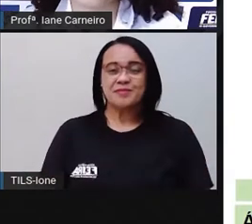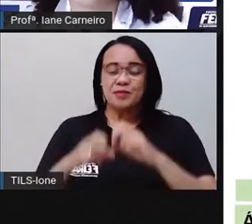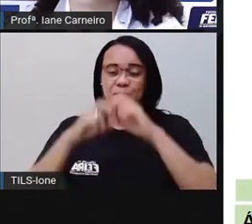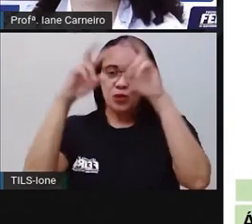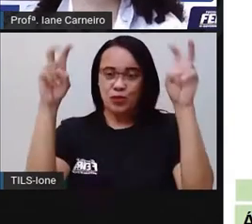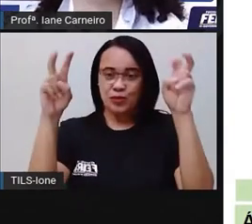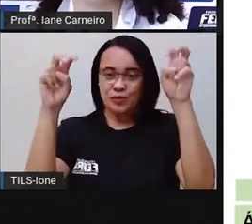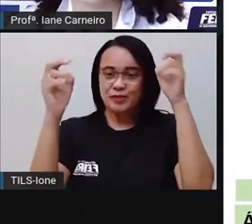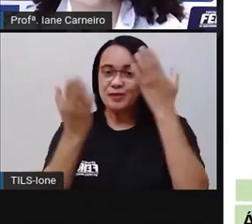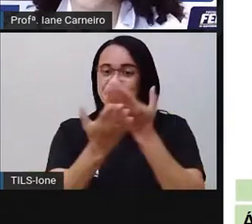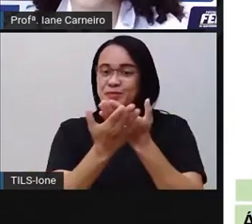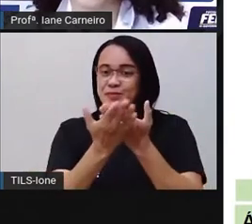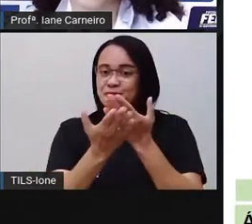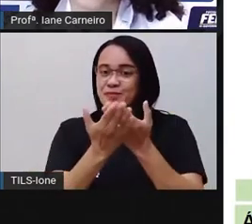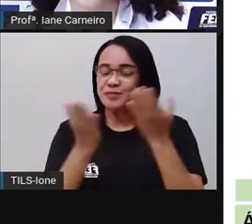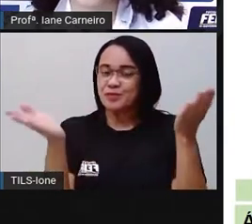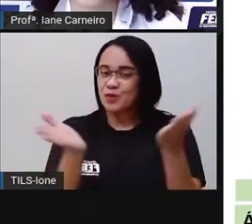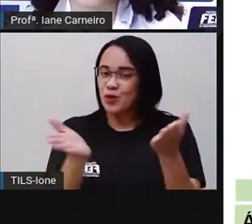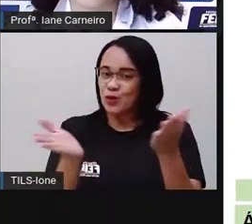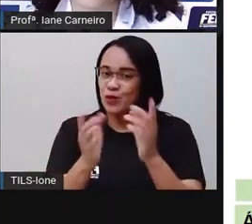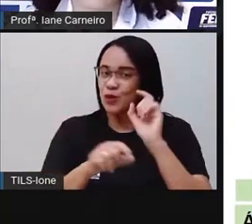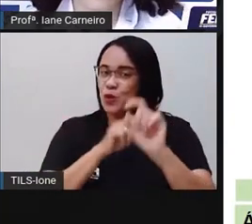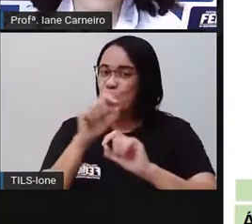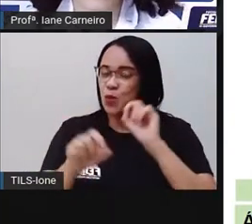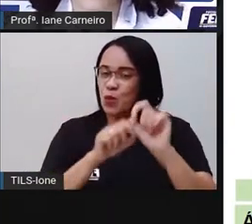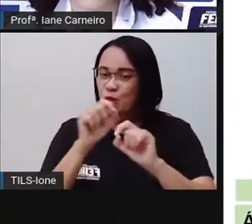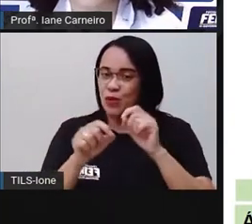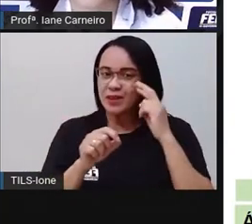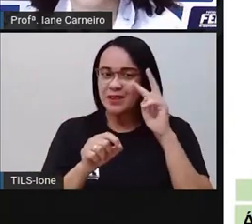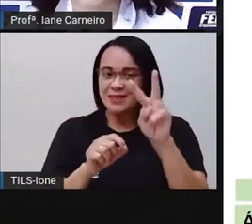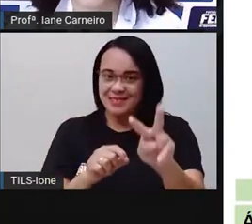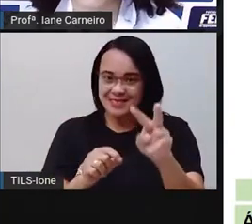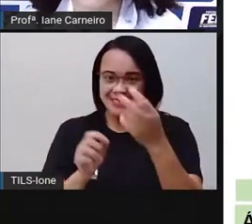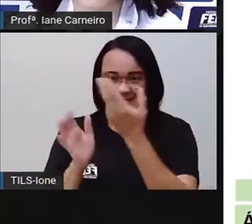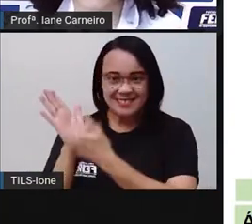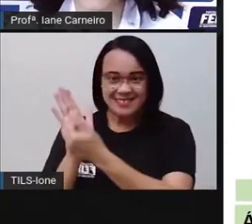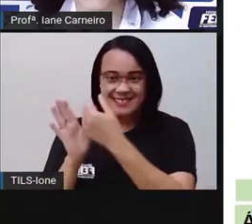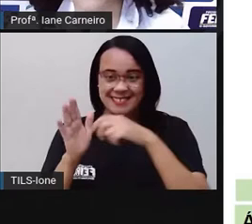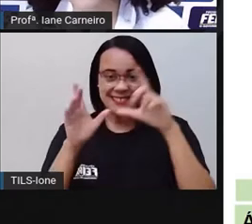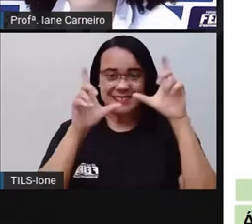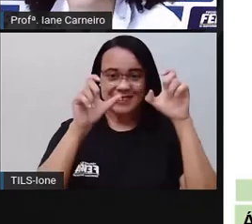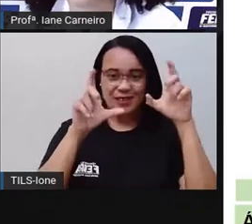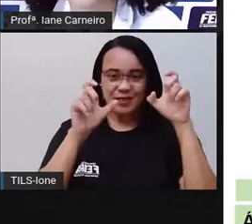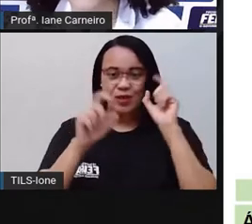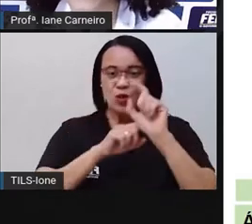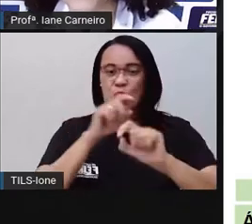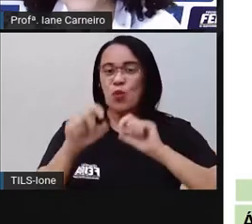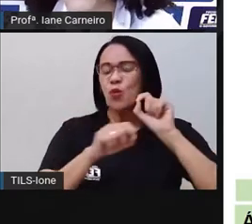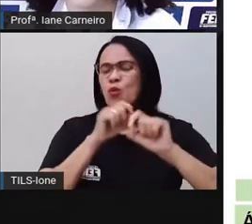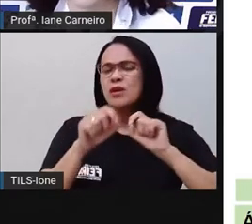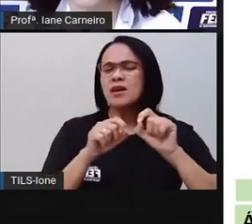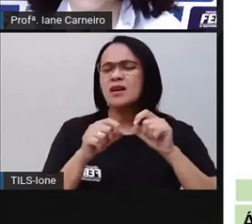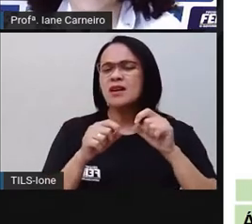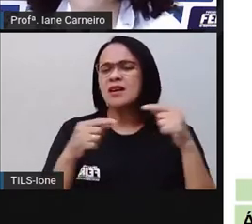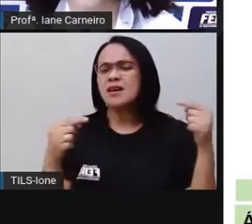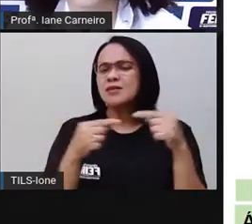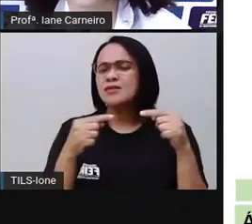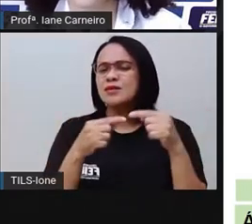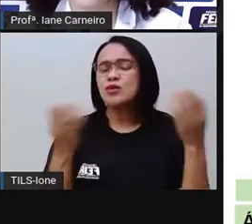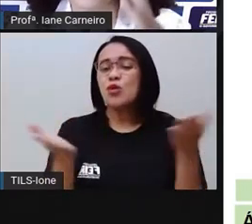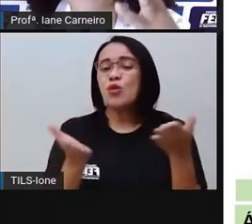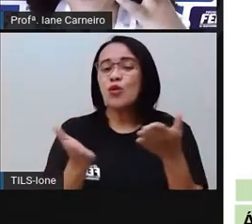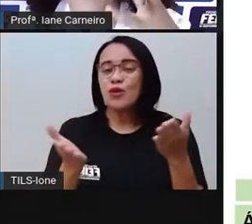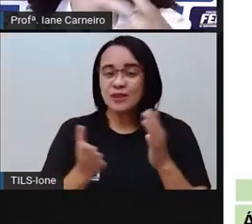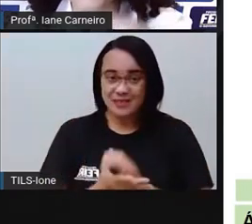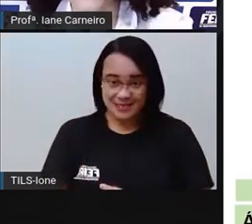tema da nossa aula de hoje, ó. Olhem aí para o desenho que a Pró colocou aqui. O que é que será que a gente vai falar hoje? A Pró tá